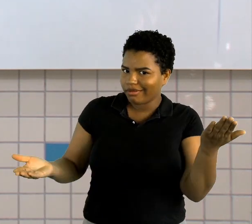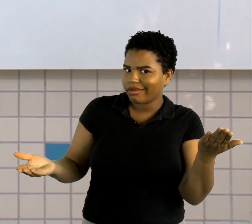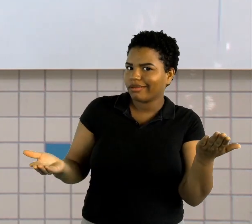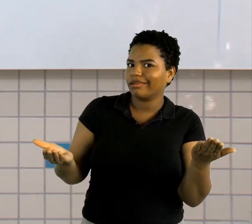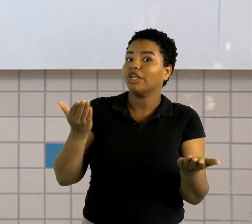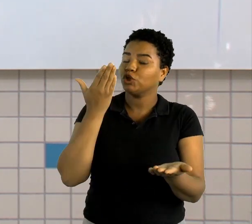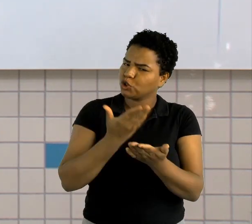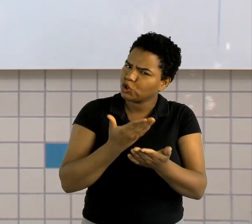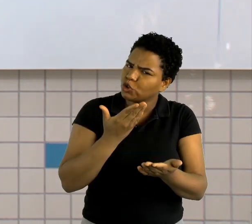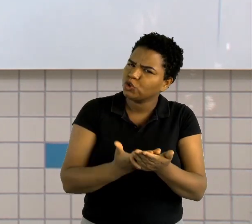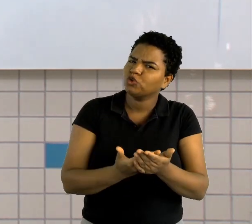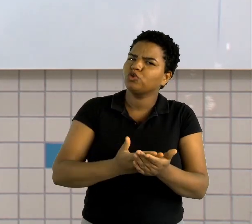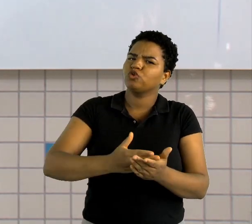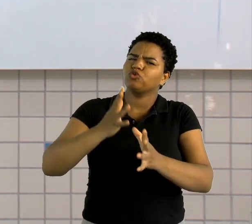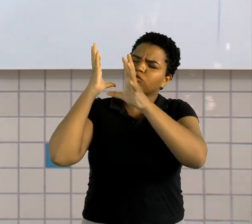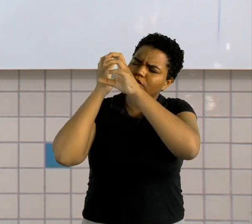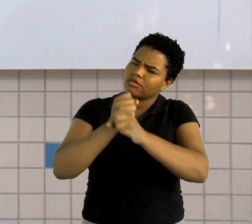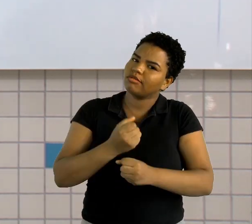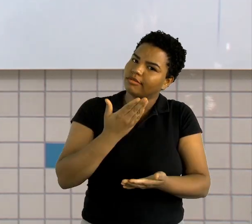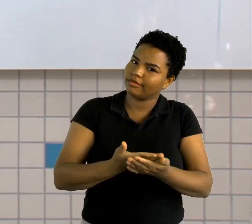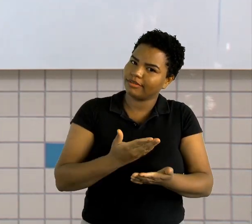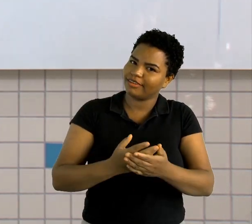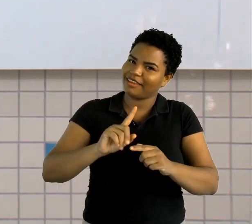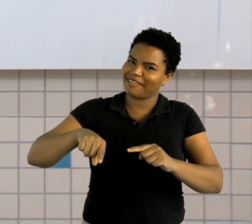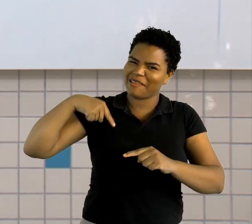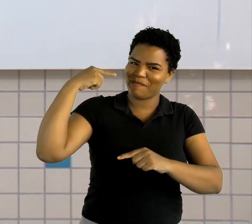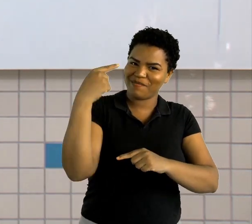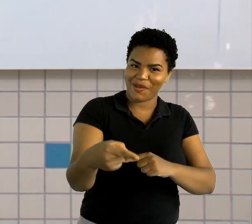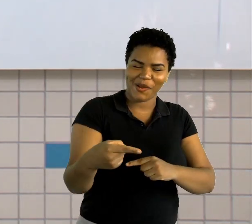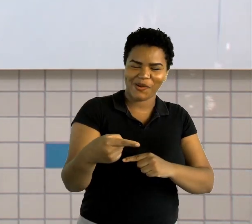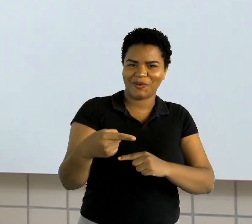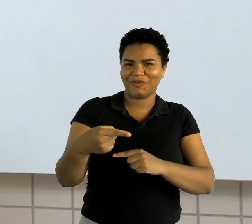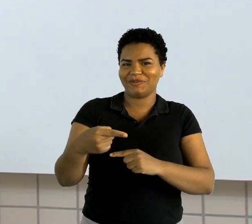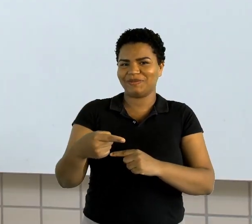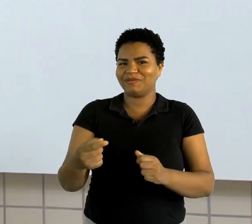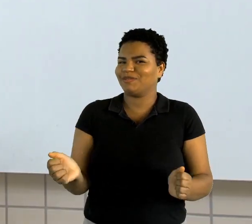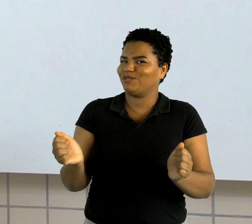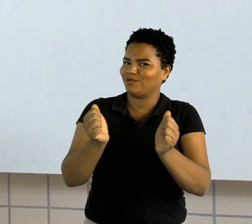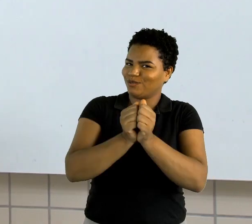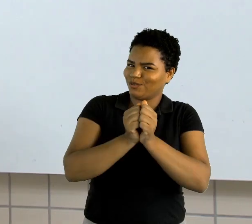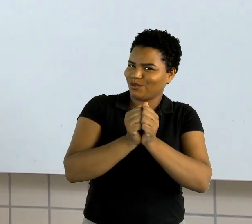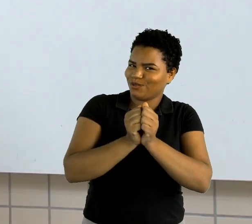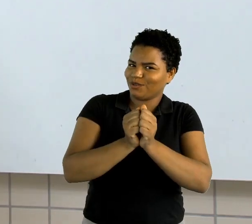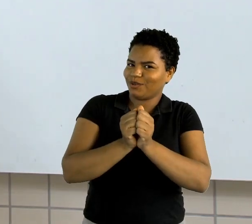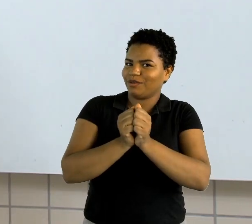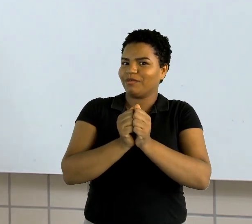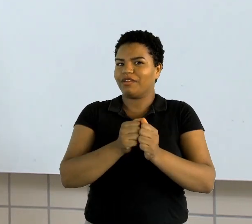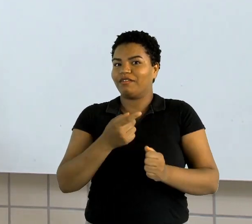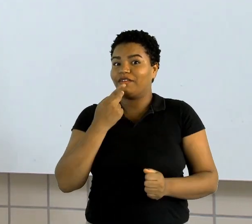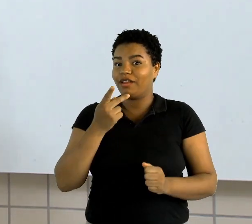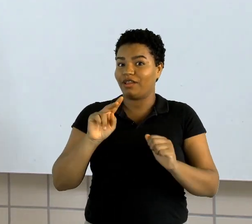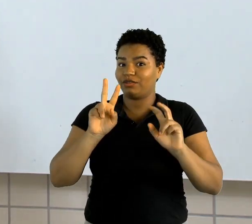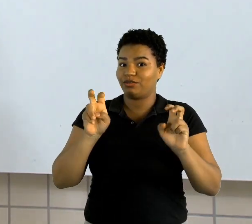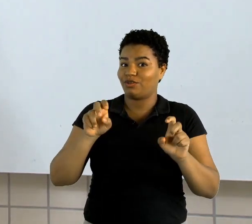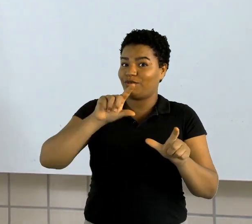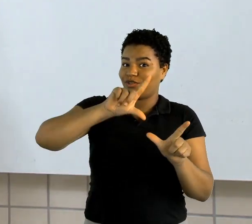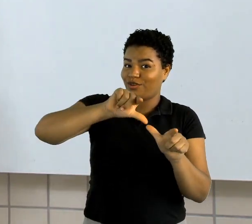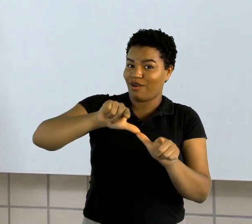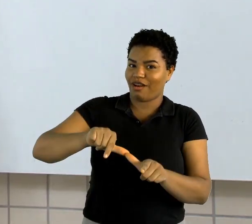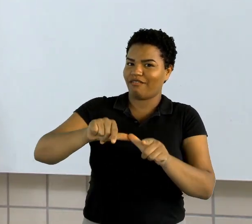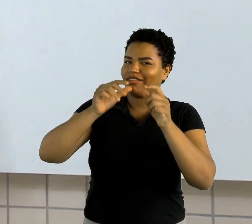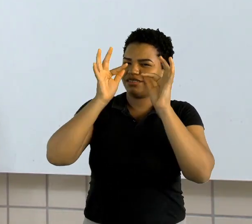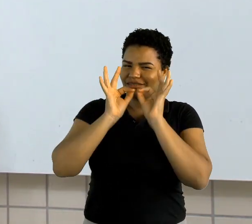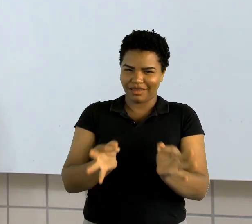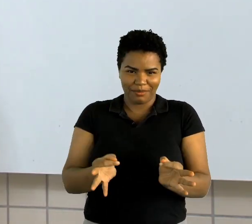Estude, revise a aula e até a próxima! Juntos estaremos falando sobre uma geografia descomplicada.